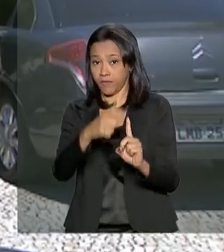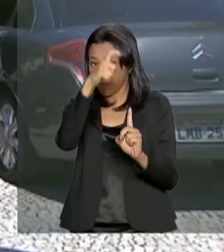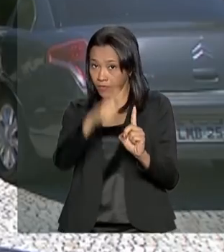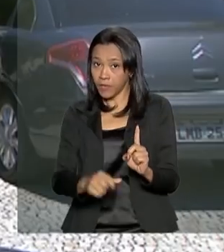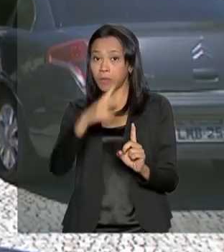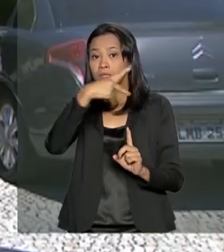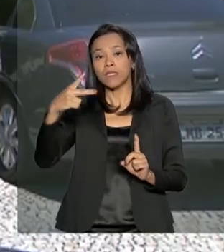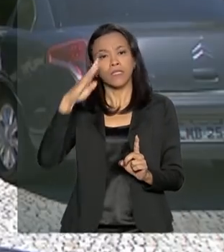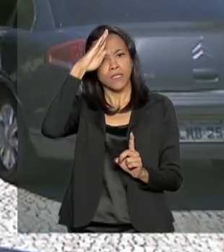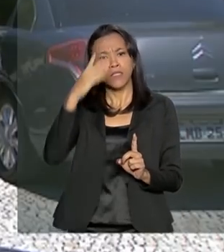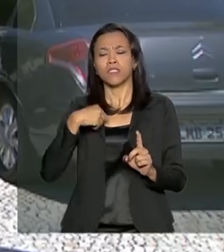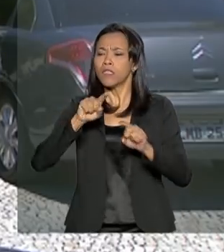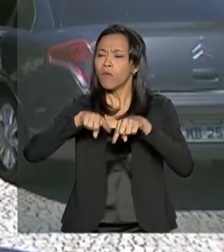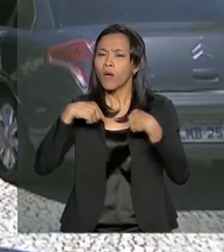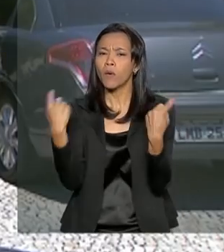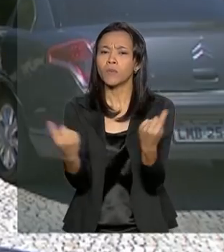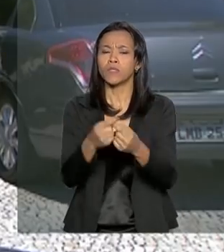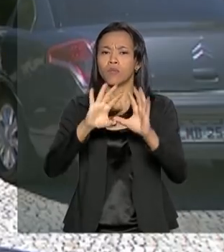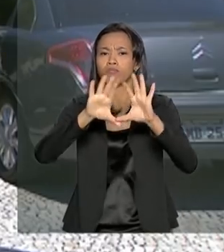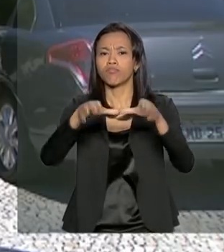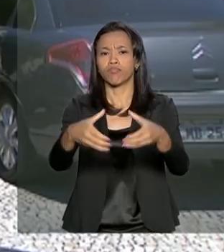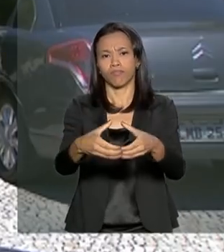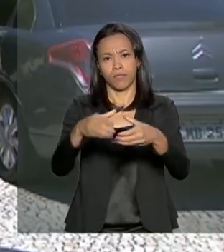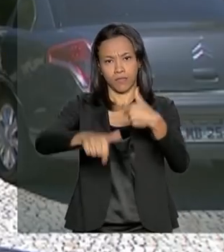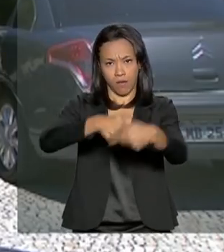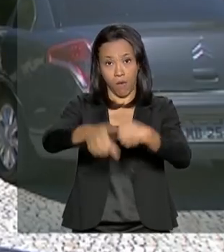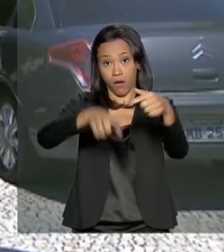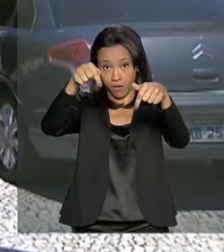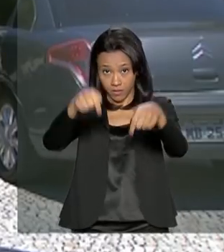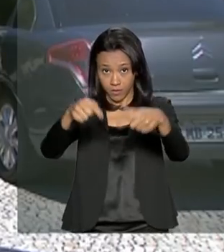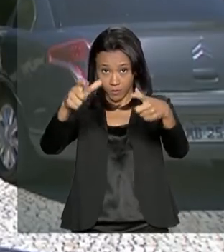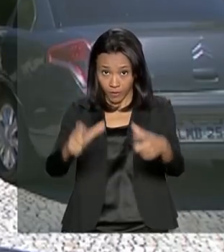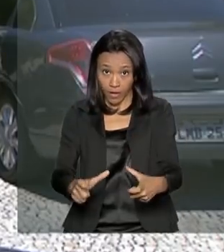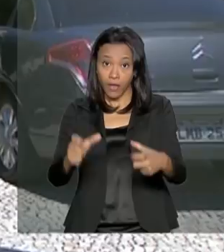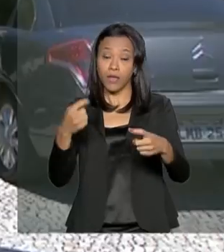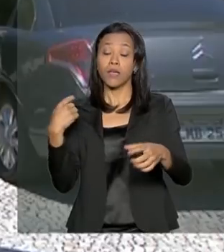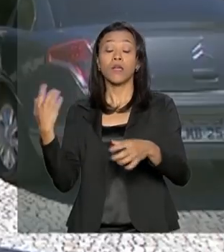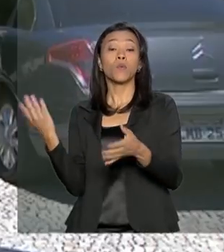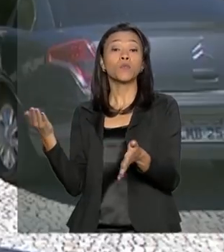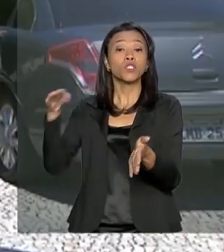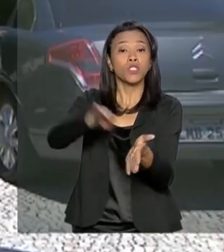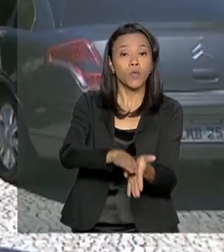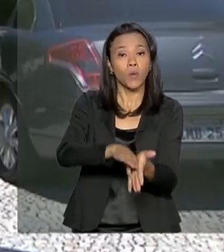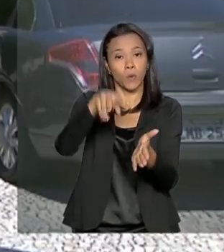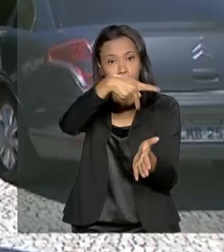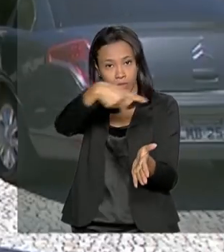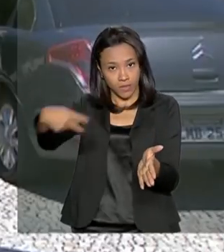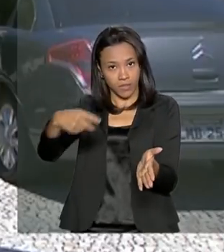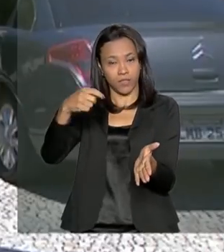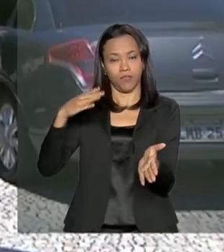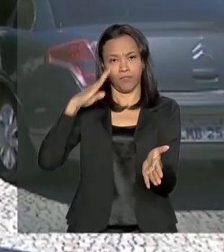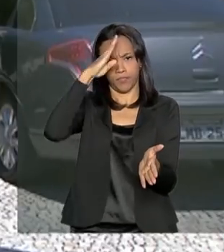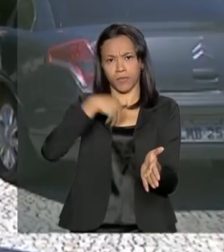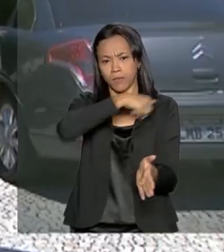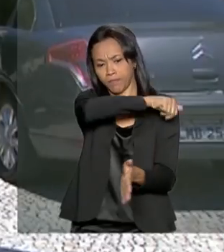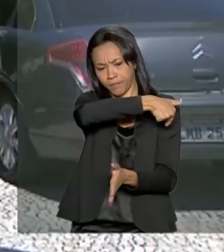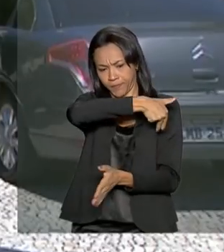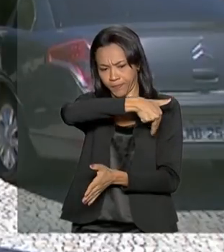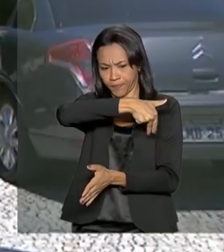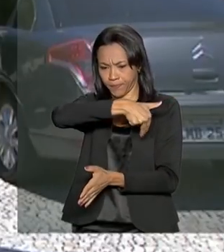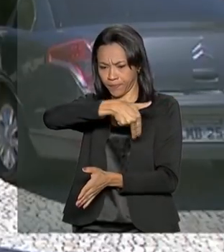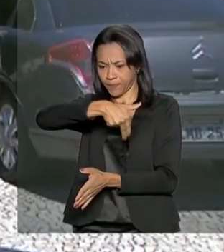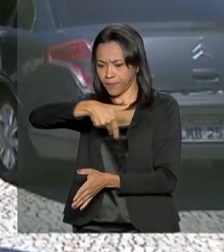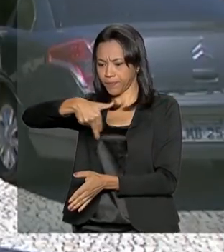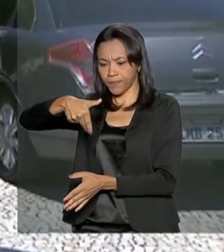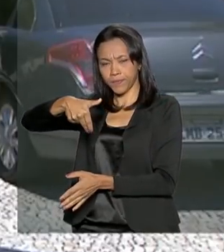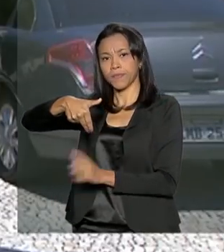que trabalham aqui nesse local e depois veio para a cerimônia na chegada o Presidente da República passou em revista a tropa e depois